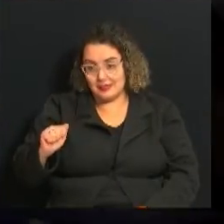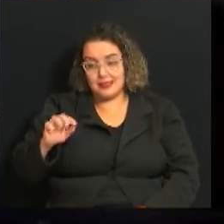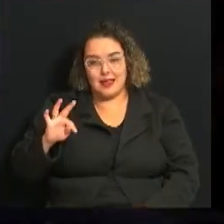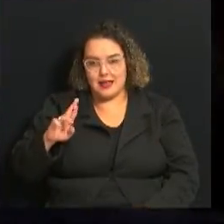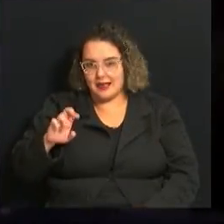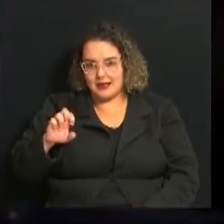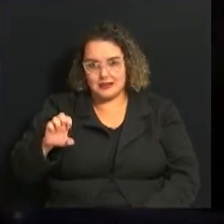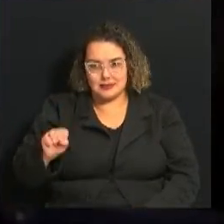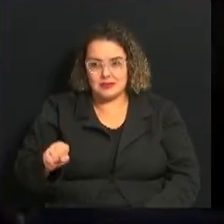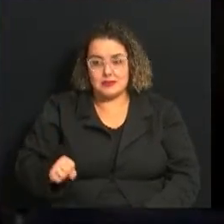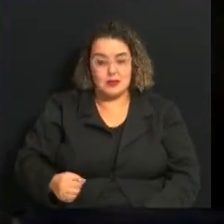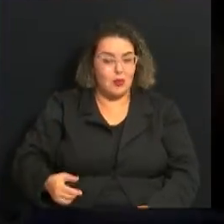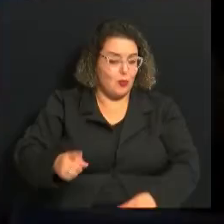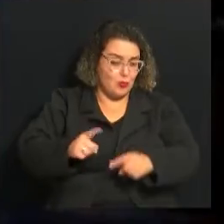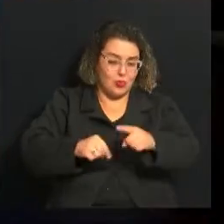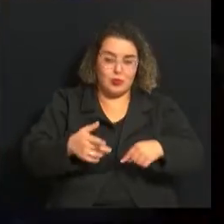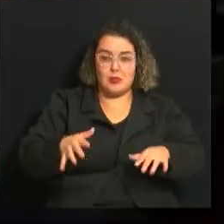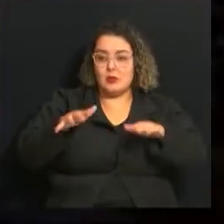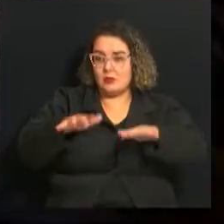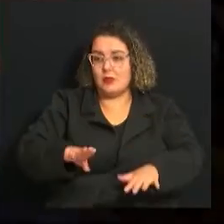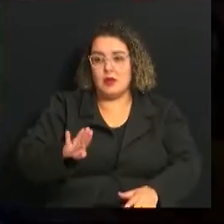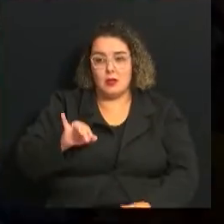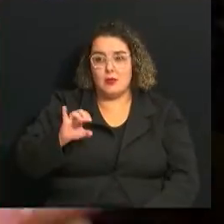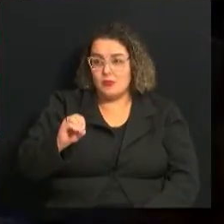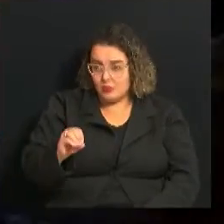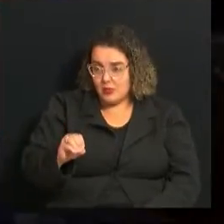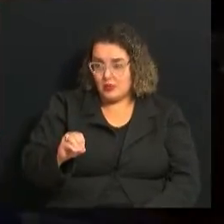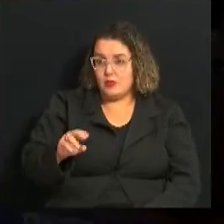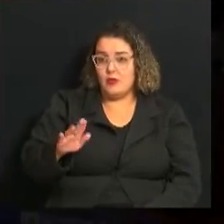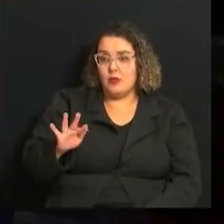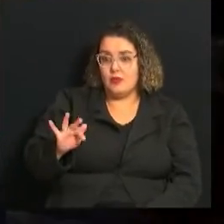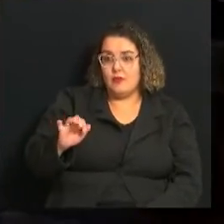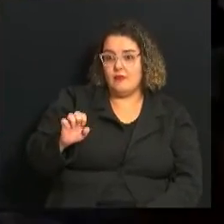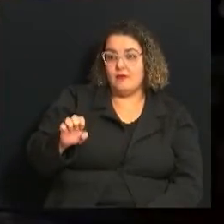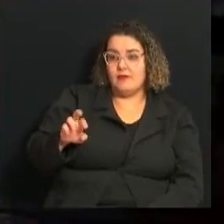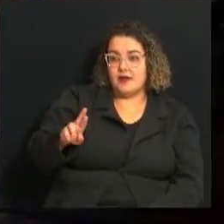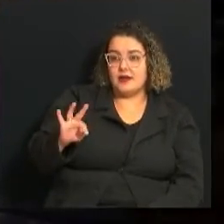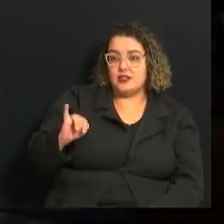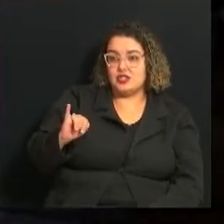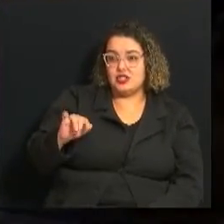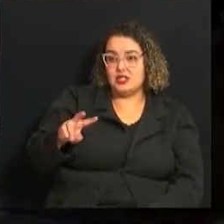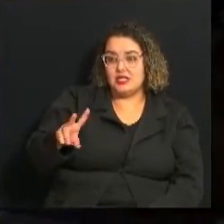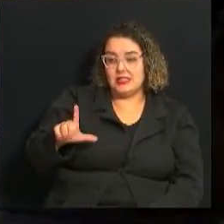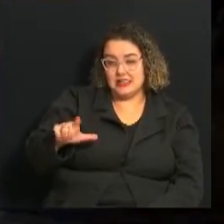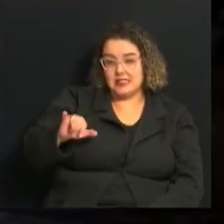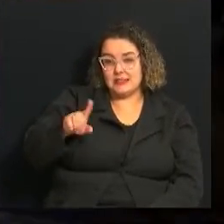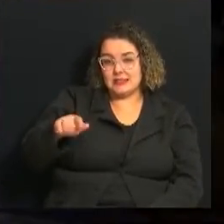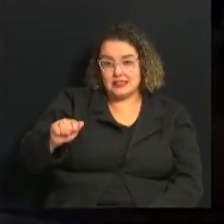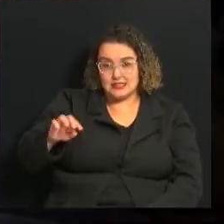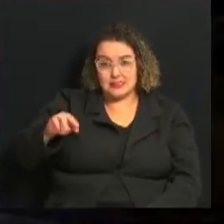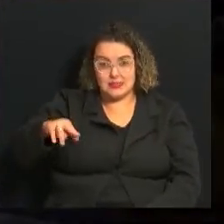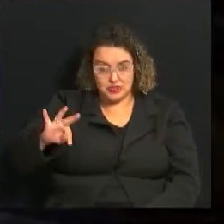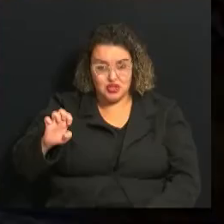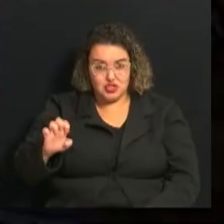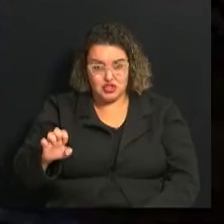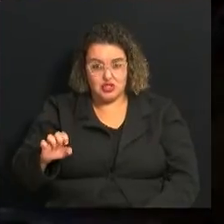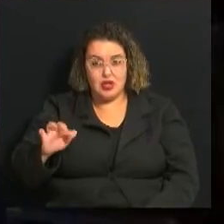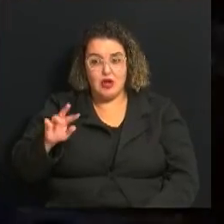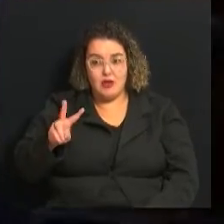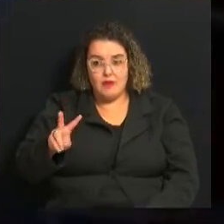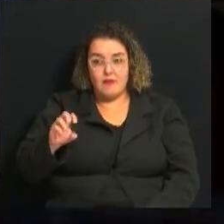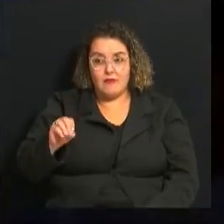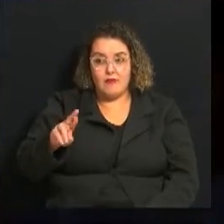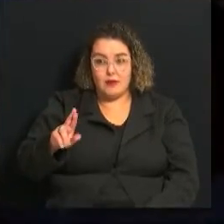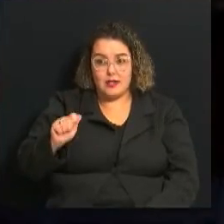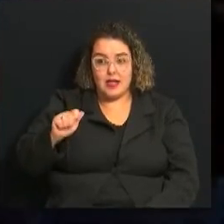ficar. Biofertilizante Vorax é o primeiro, mas acredito que é o primeiro de vários outros que vão estar no mercado, porque é uma